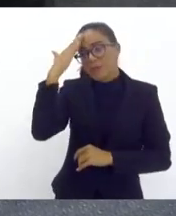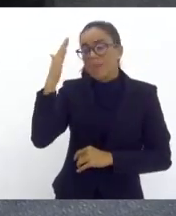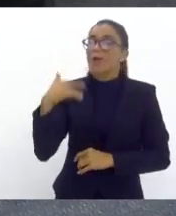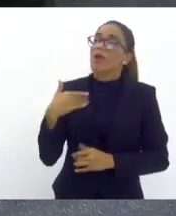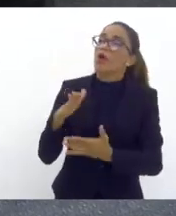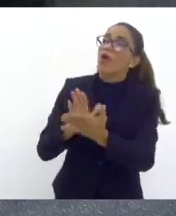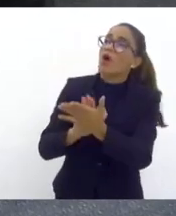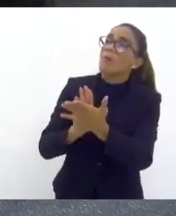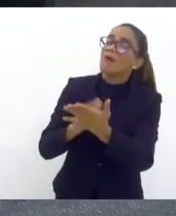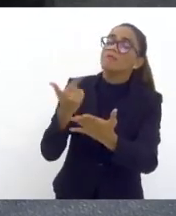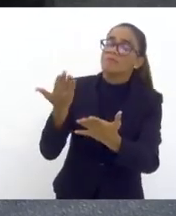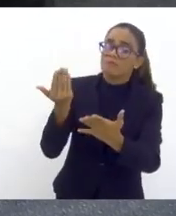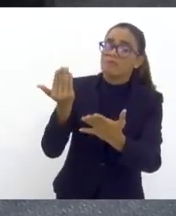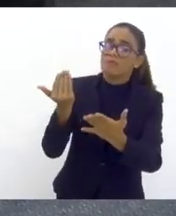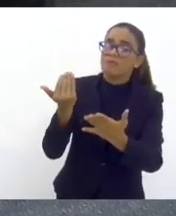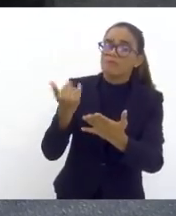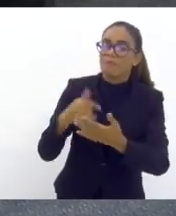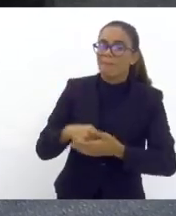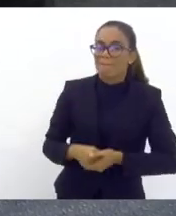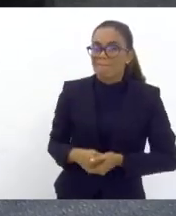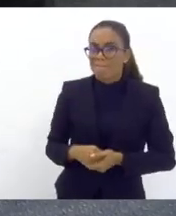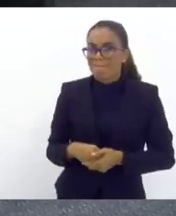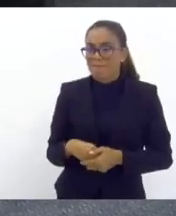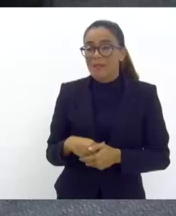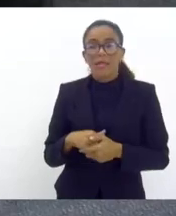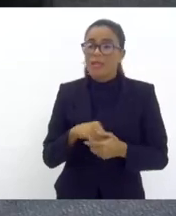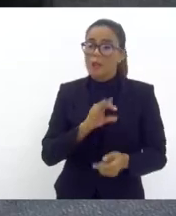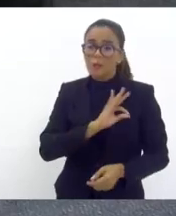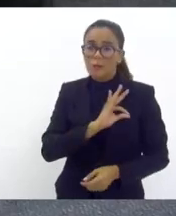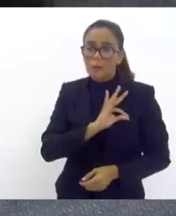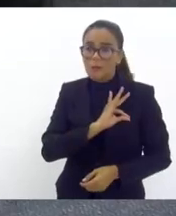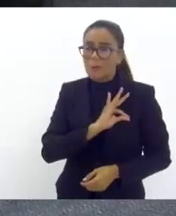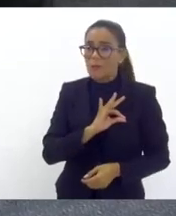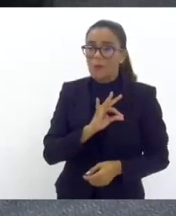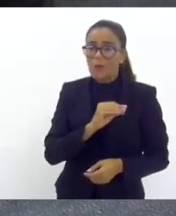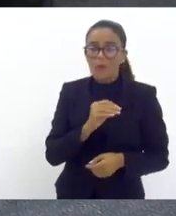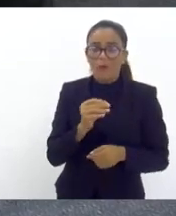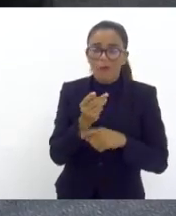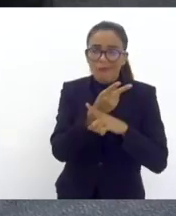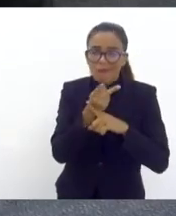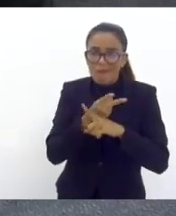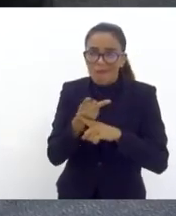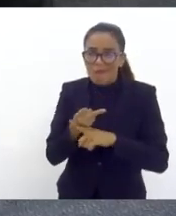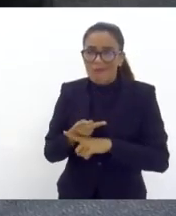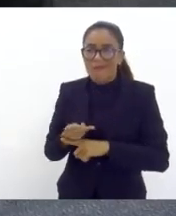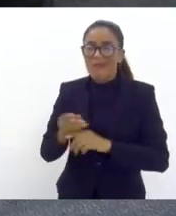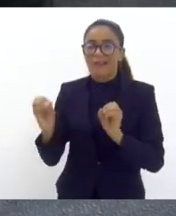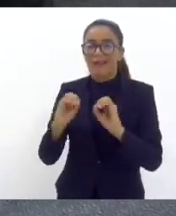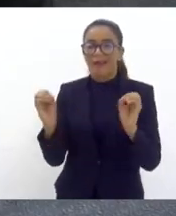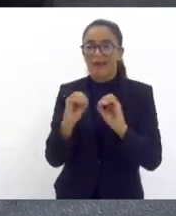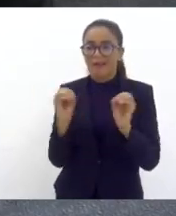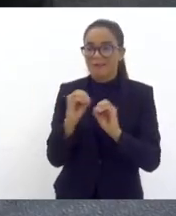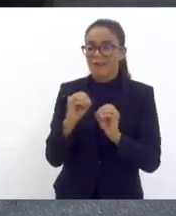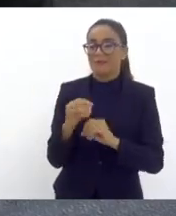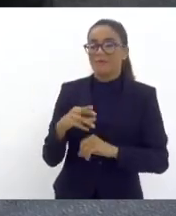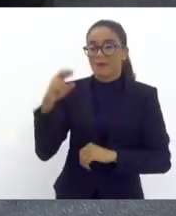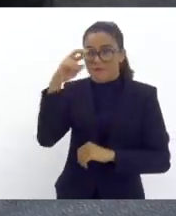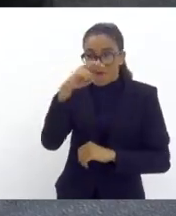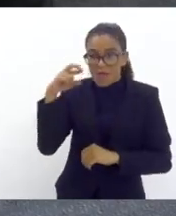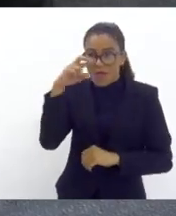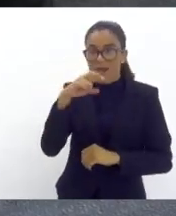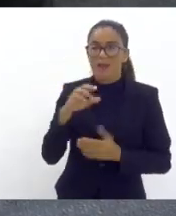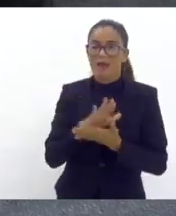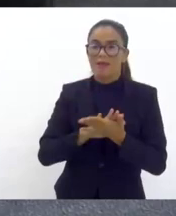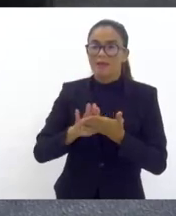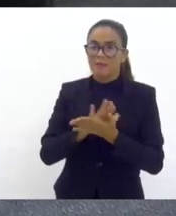cobrar a genésia que não fiscaliza nada que eu estava presente também que nem dois de paus que eu perguntei qual foi a notificação que você